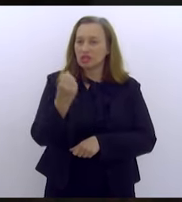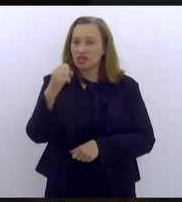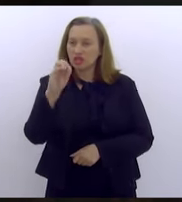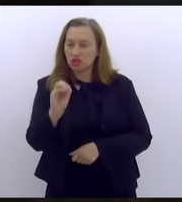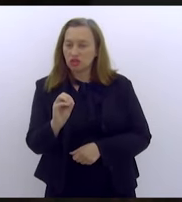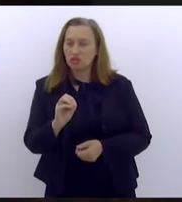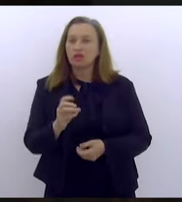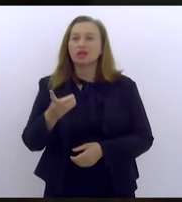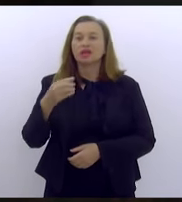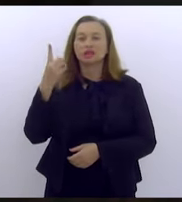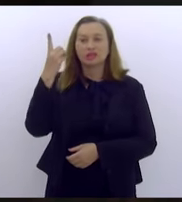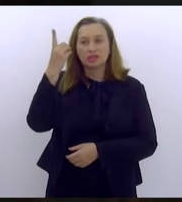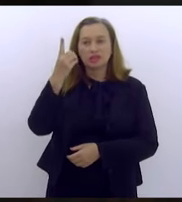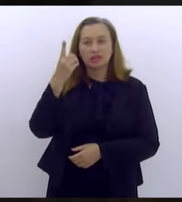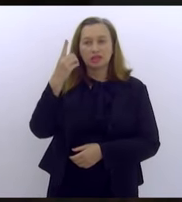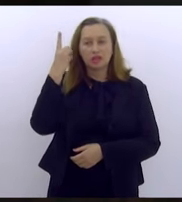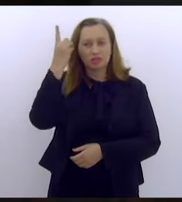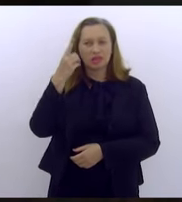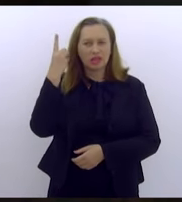nobre deputada Renata...